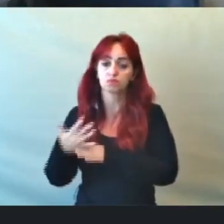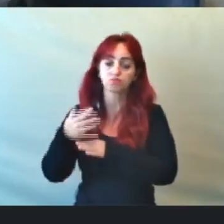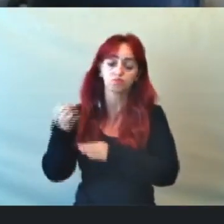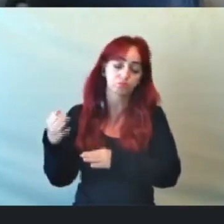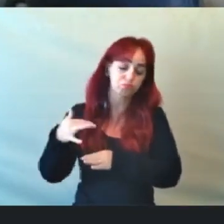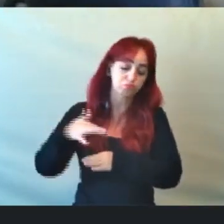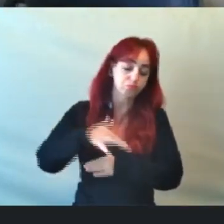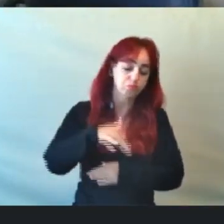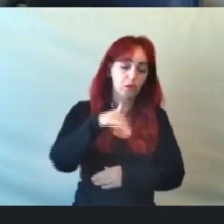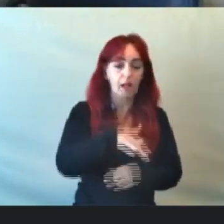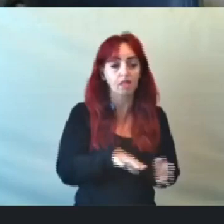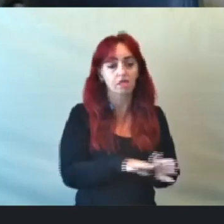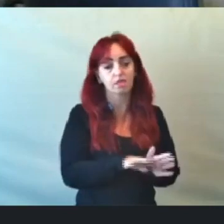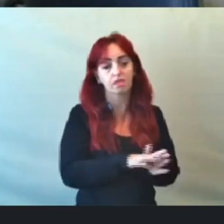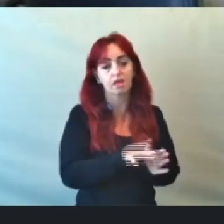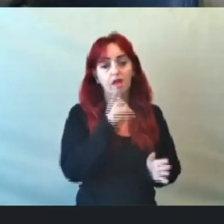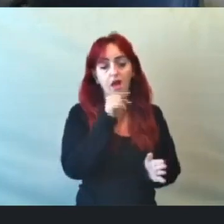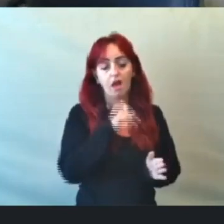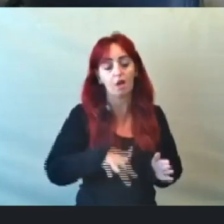Bom,